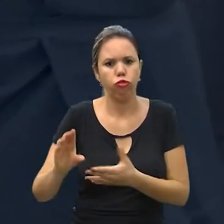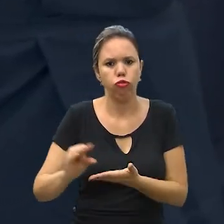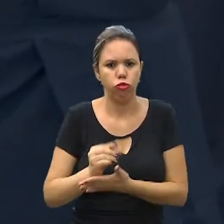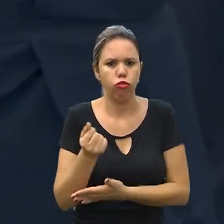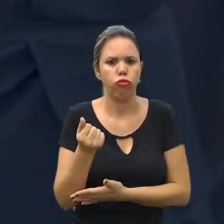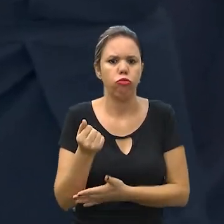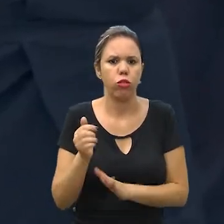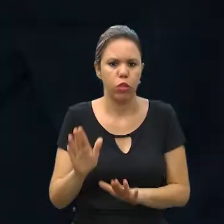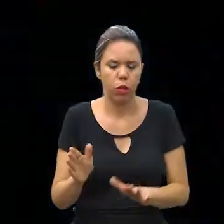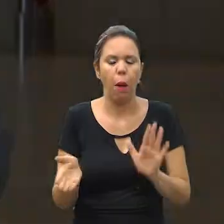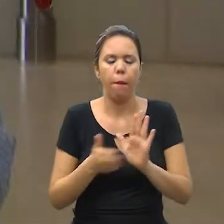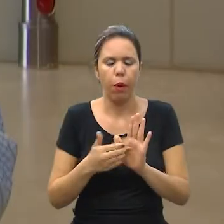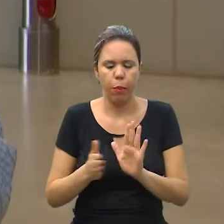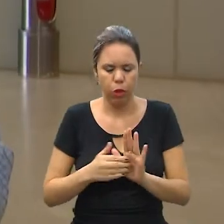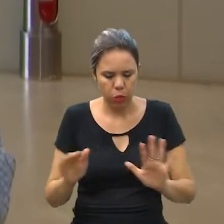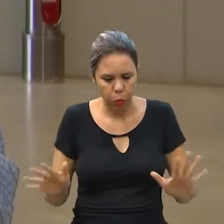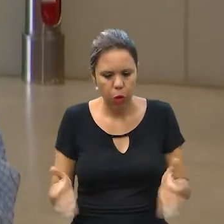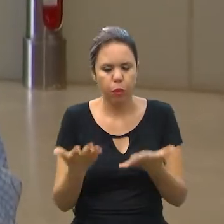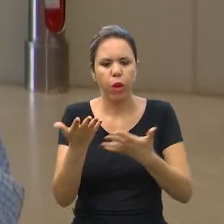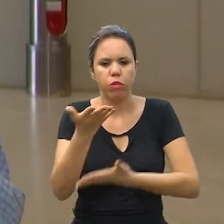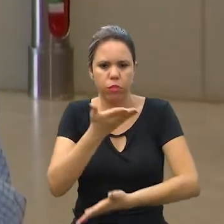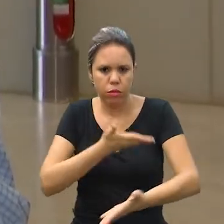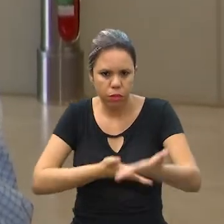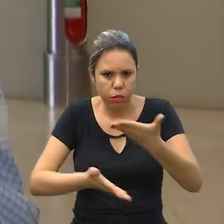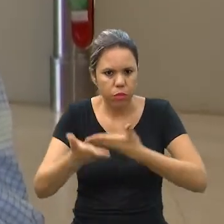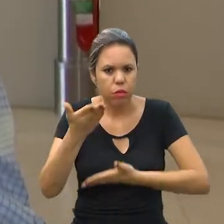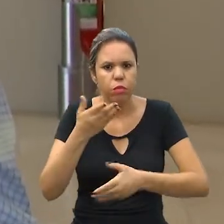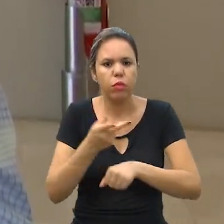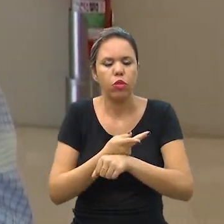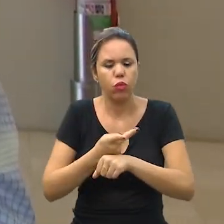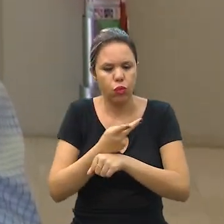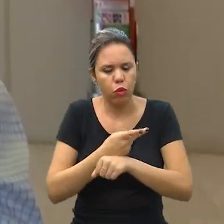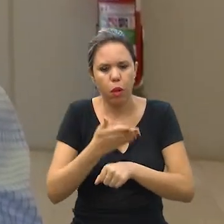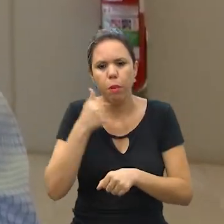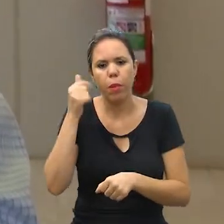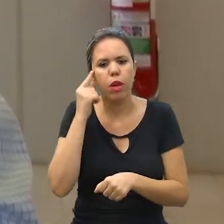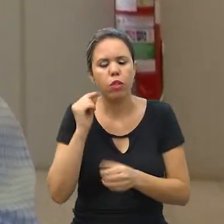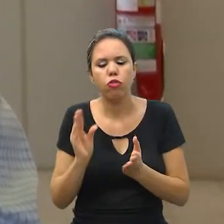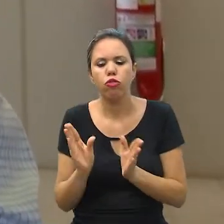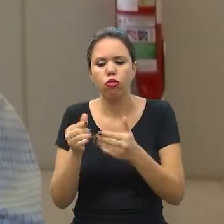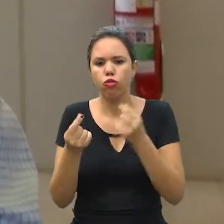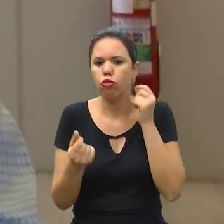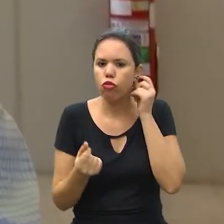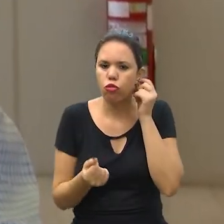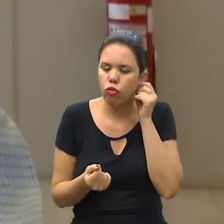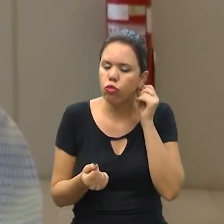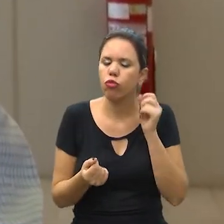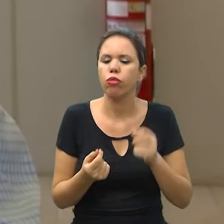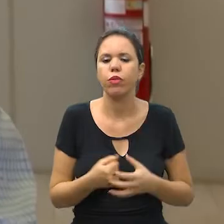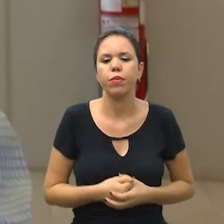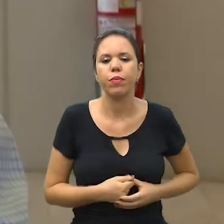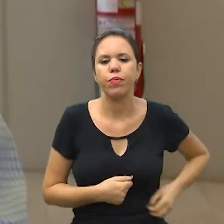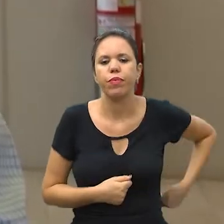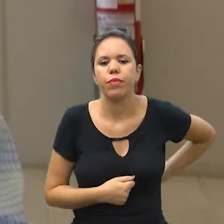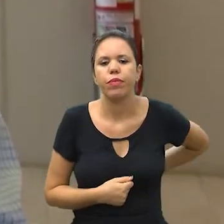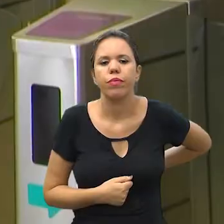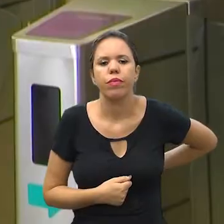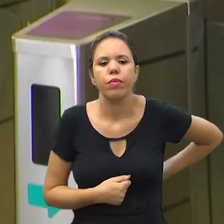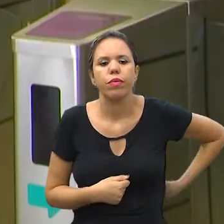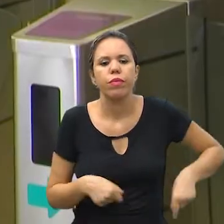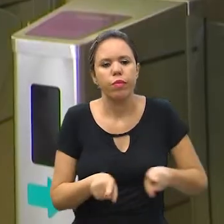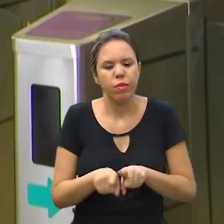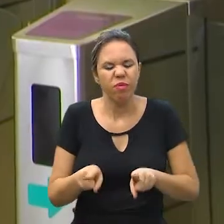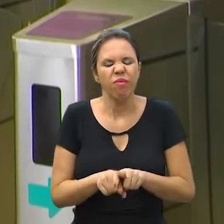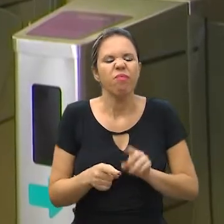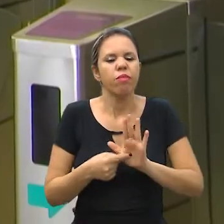de recursos, a proposta é promover a interação para a busca da melhor destinação dos recursos financeiros. E